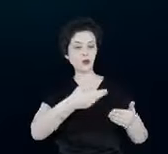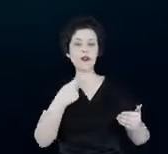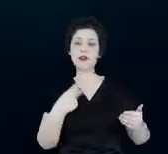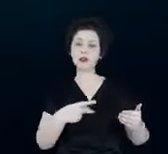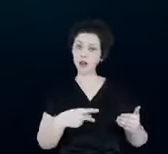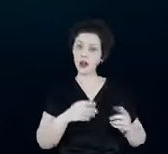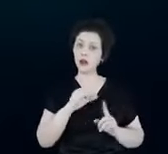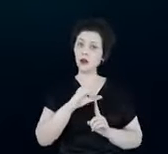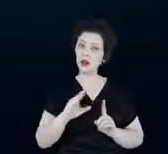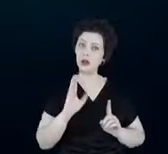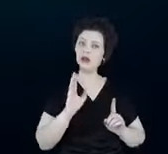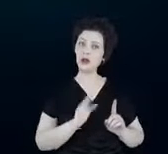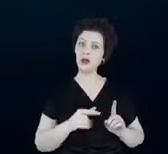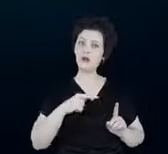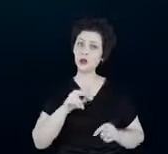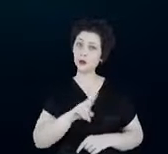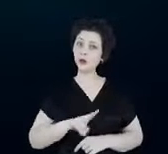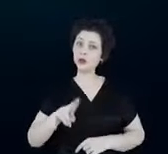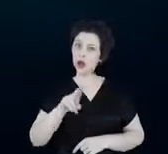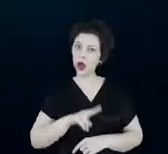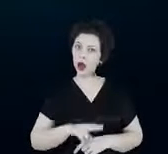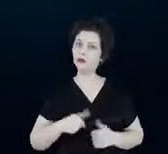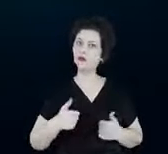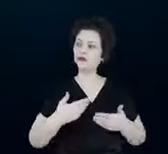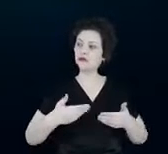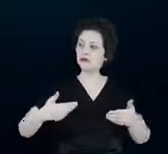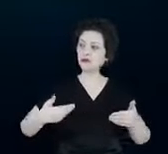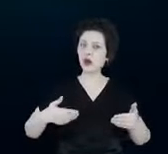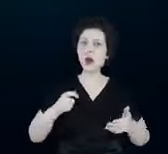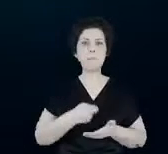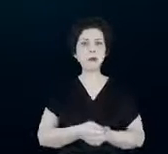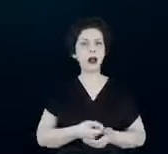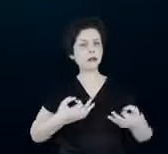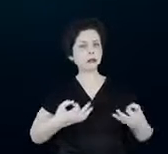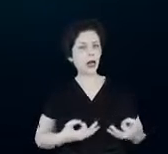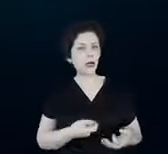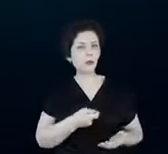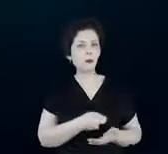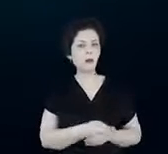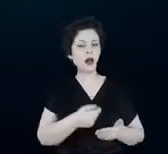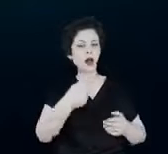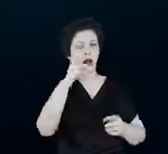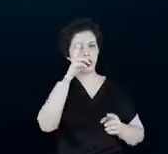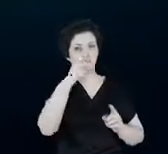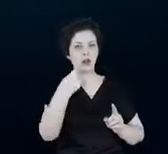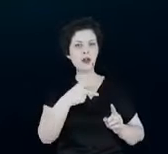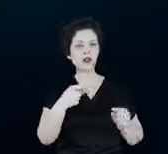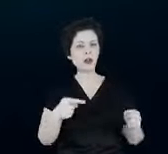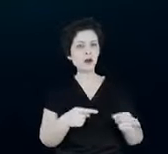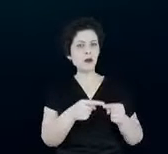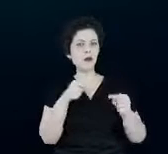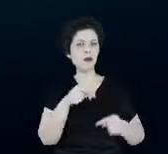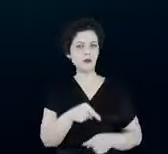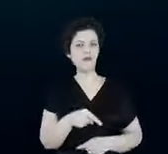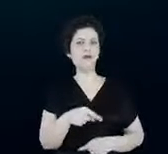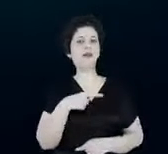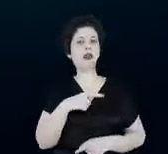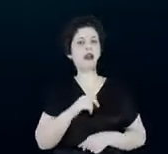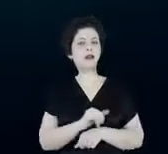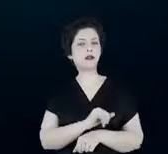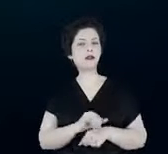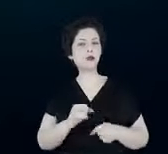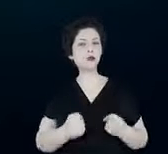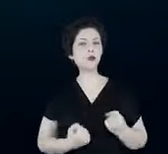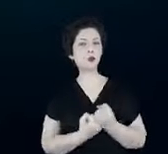que ela já era uma cliente né que usava bom tempo sempre pagou em dia né viu que a História Dela fazia sentido e tinha a ferramenta ou